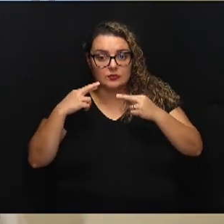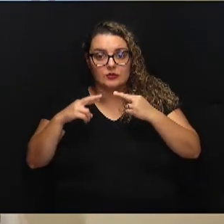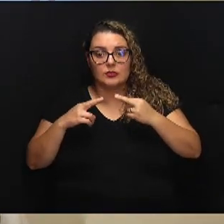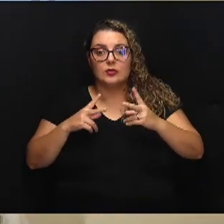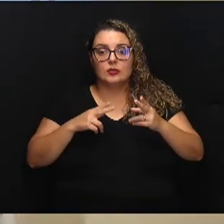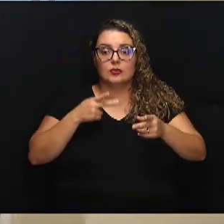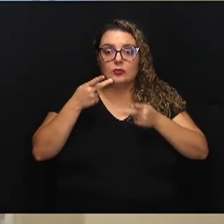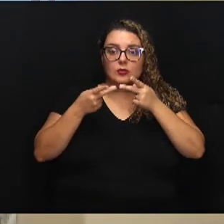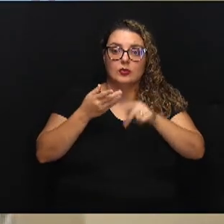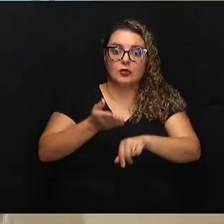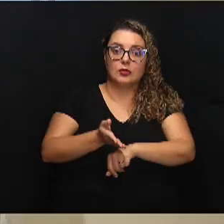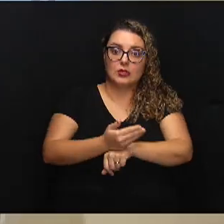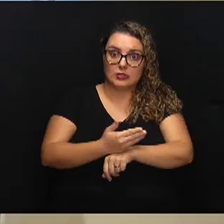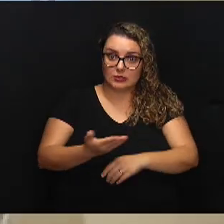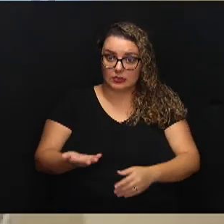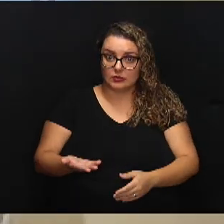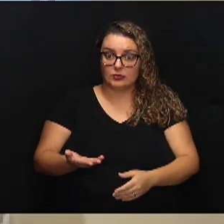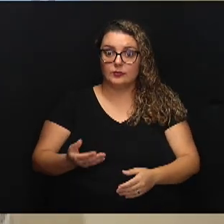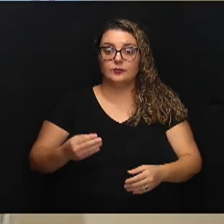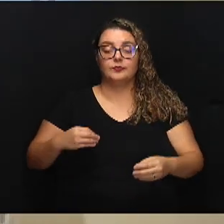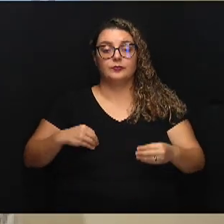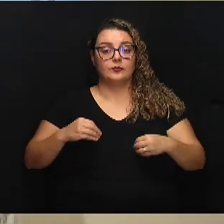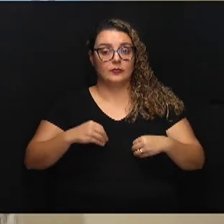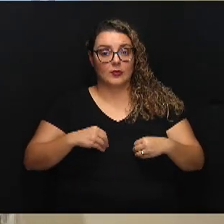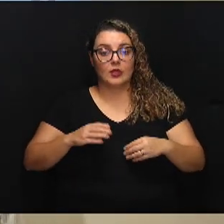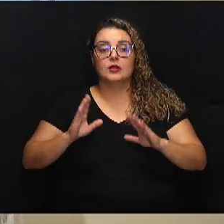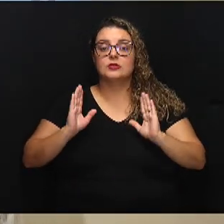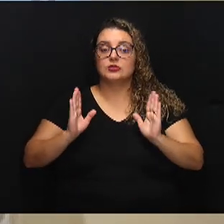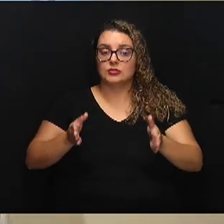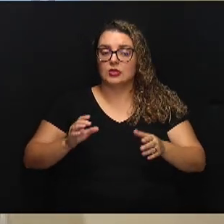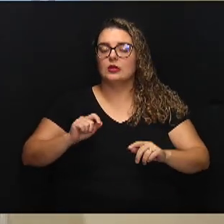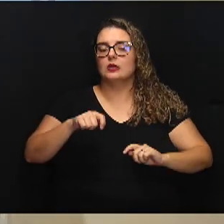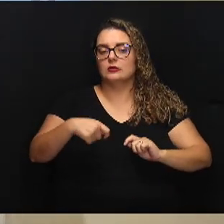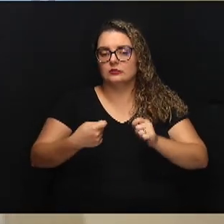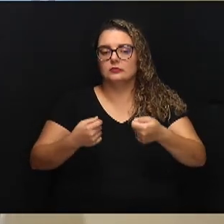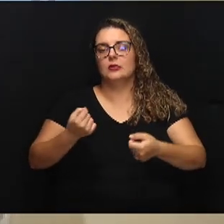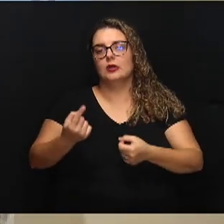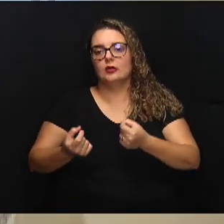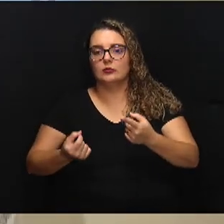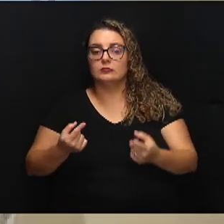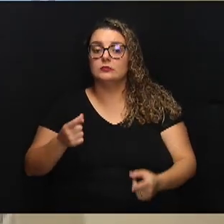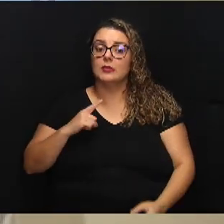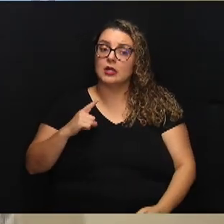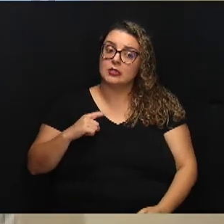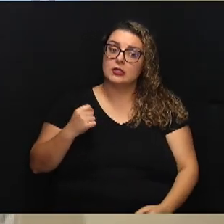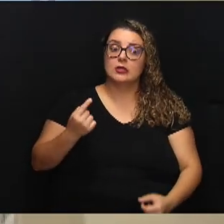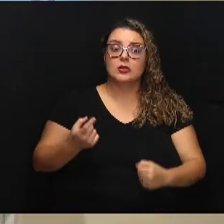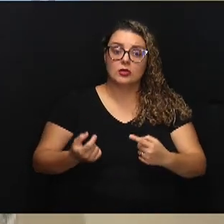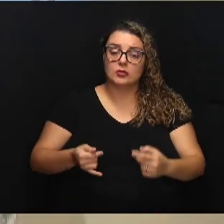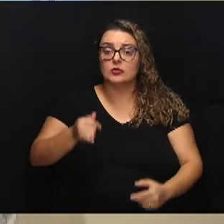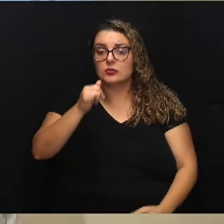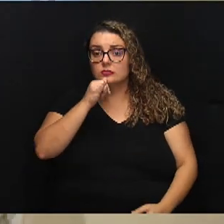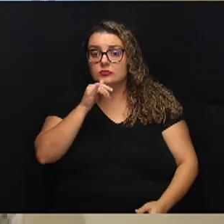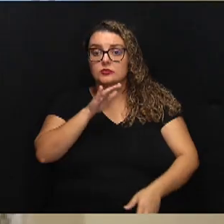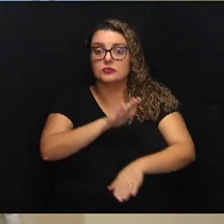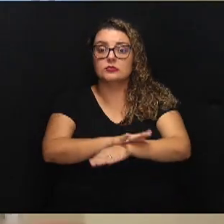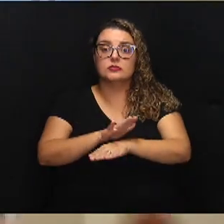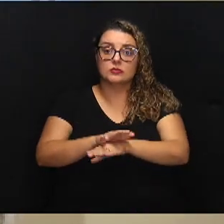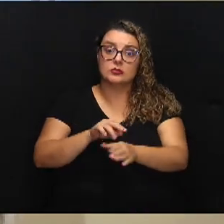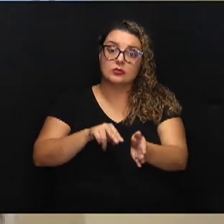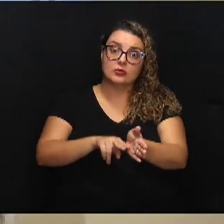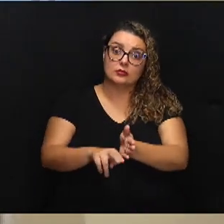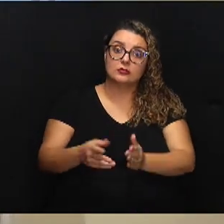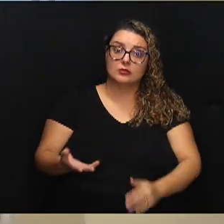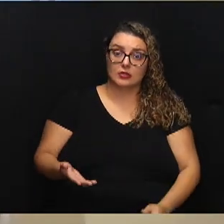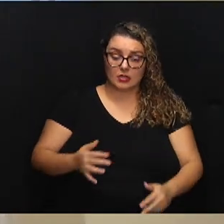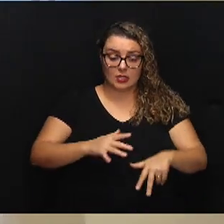comentou no bloco anterior. O exame físico também já pode nos dar alguns sinais, mas existem alguns exames que nos auxiliam no diagnóstico. As